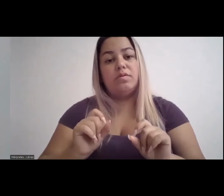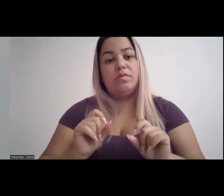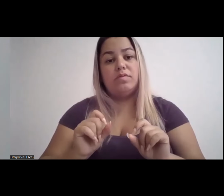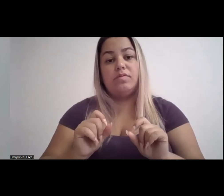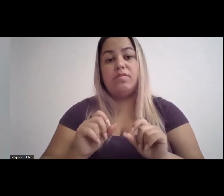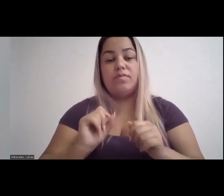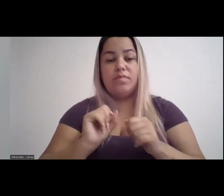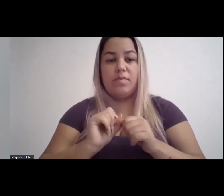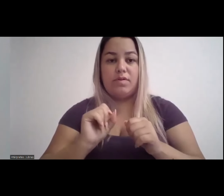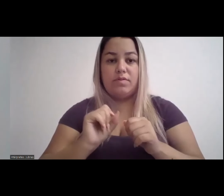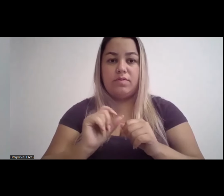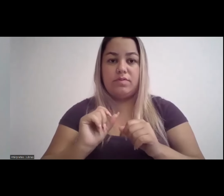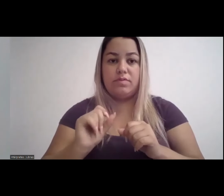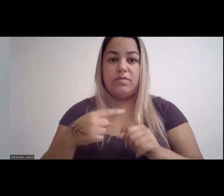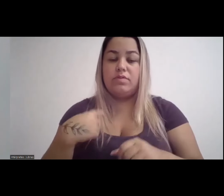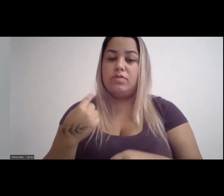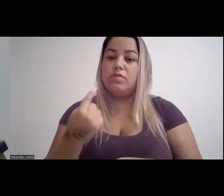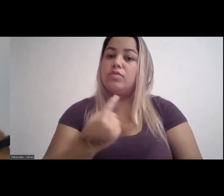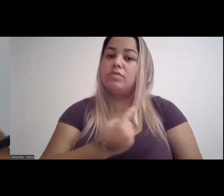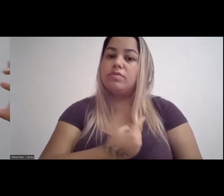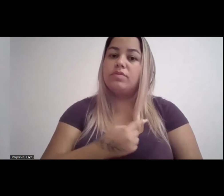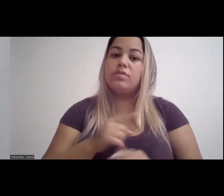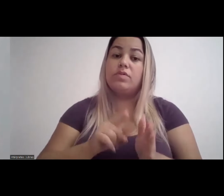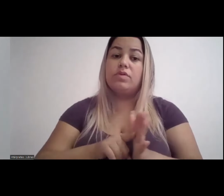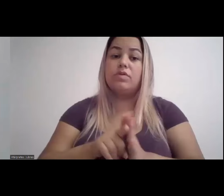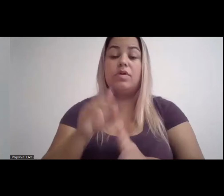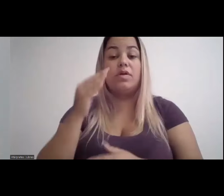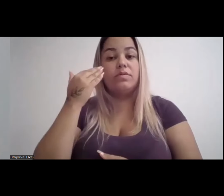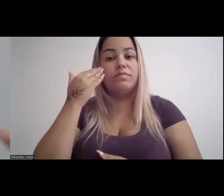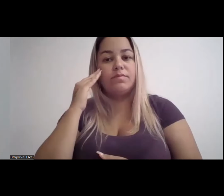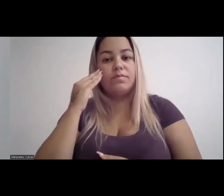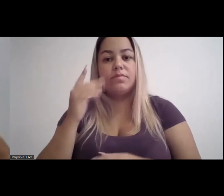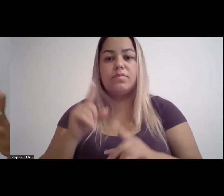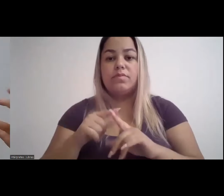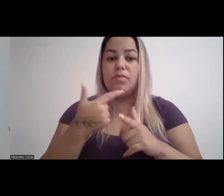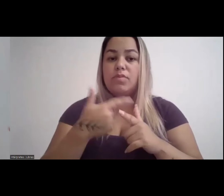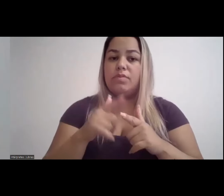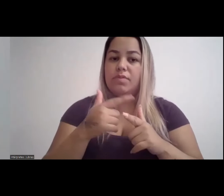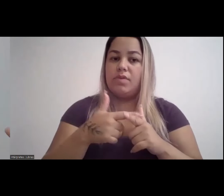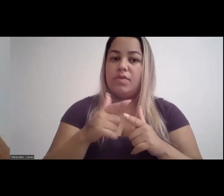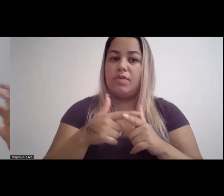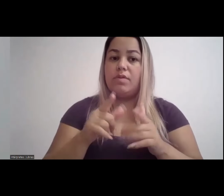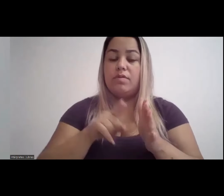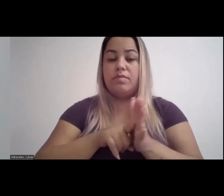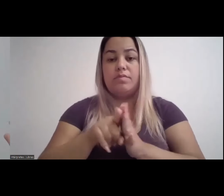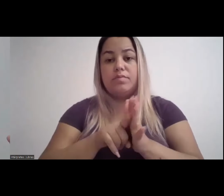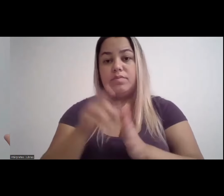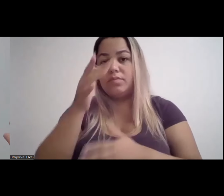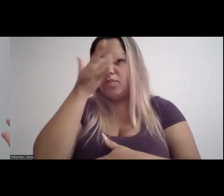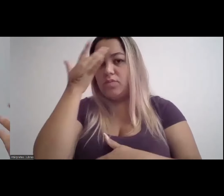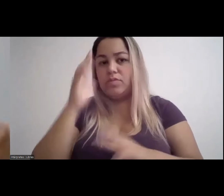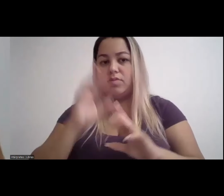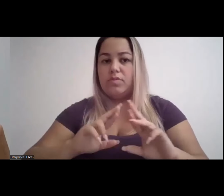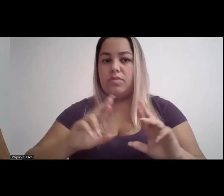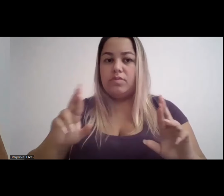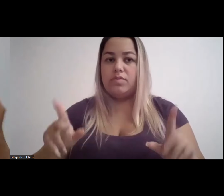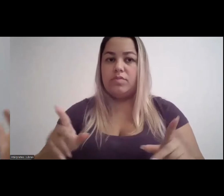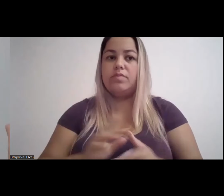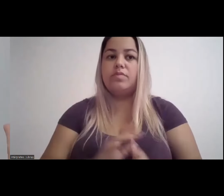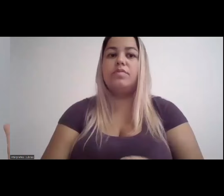faz é que a gente consulta, a gente tenta entender mais sobre o problema e a gente consulta especialistas de diferentes maneiras.